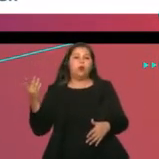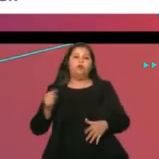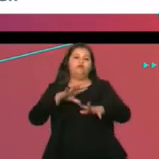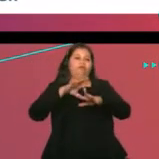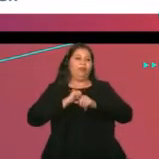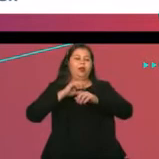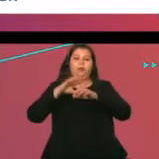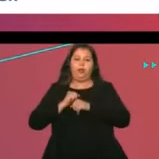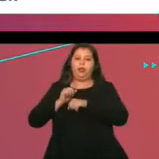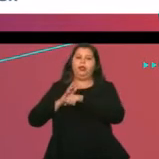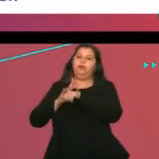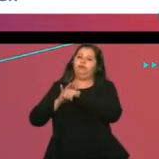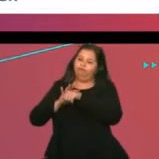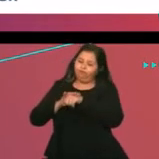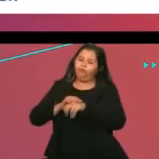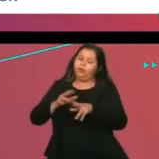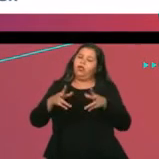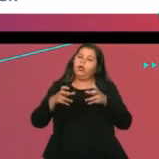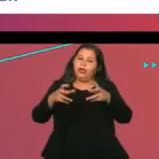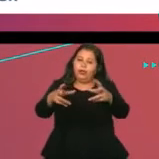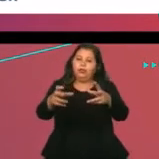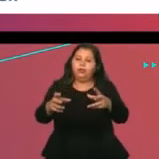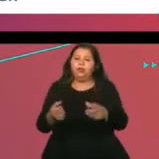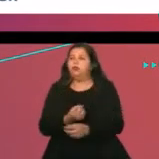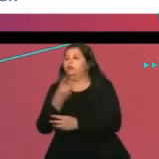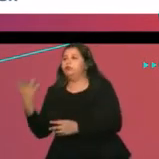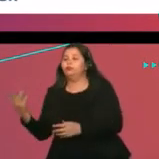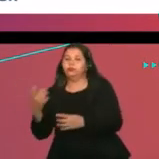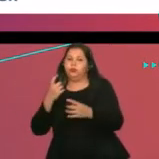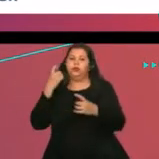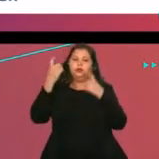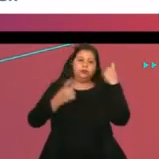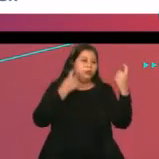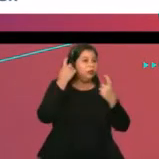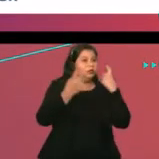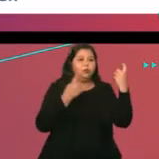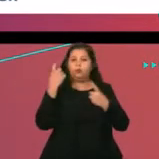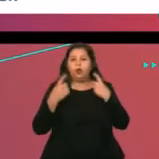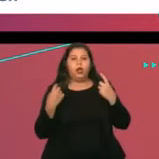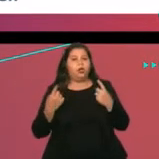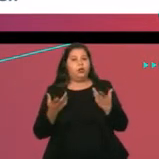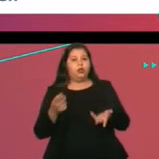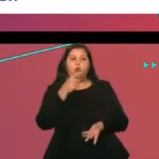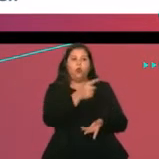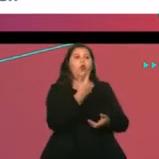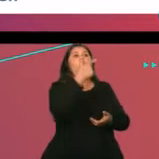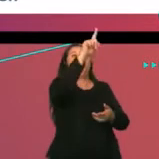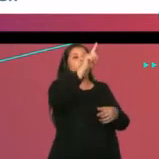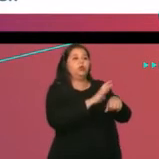são o mesmo o mesmo como vou dizer